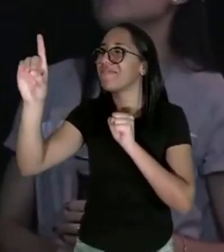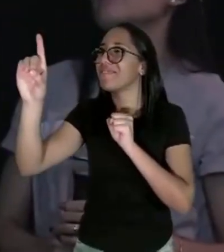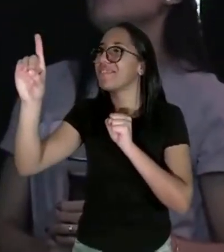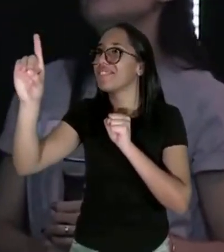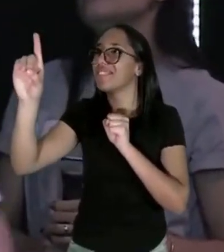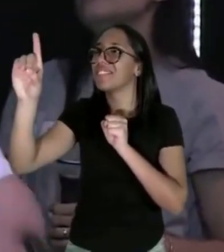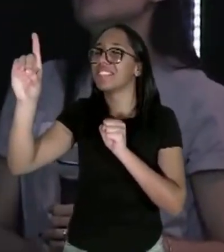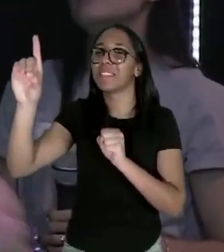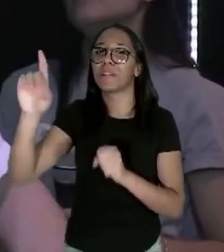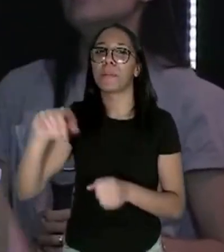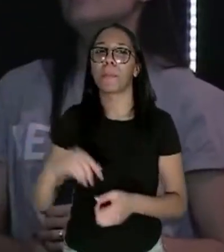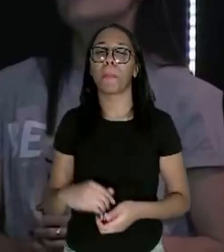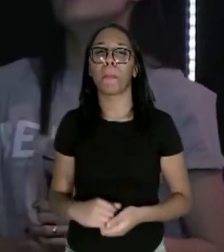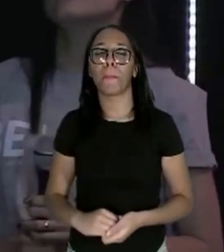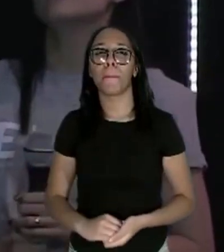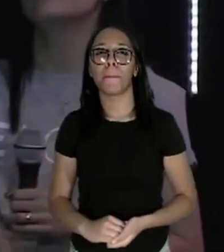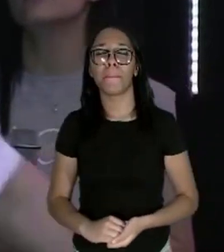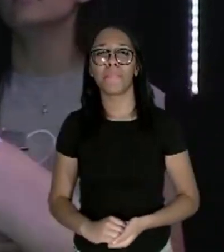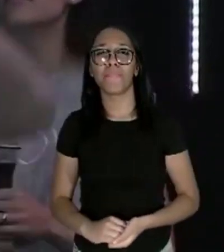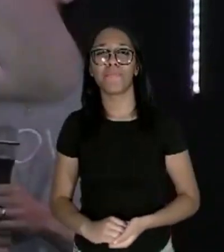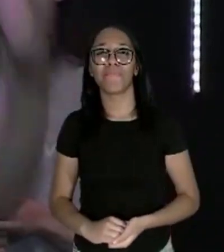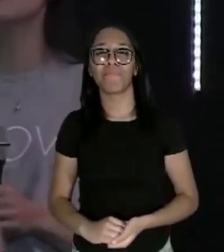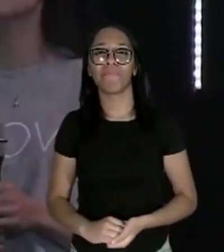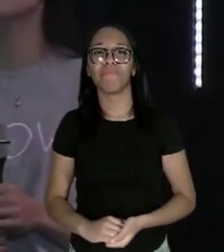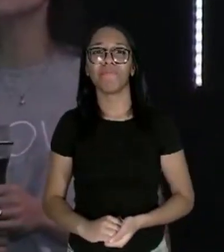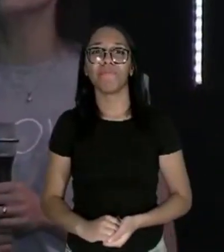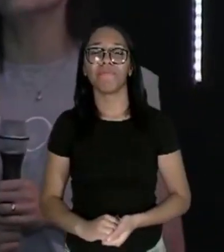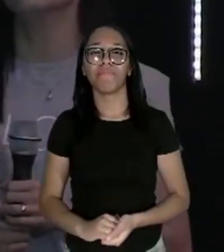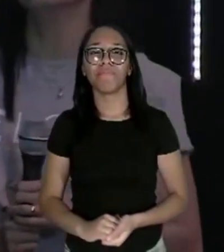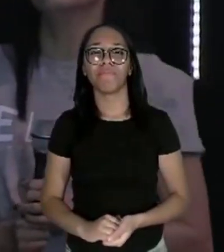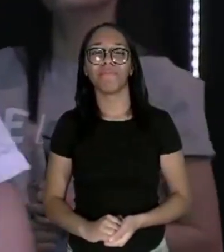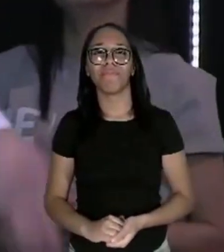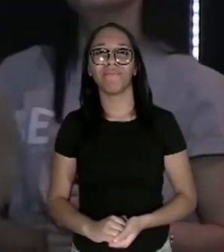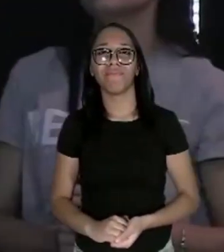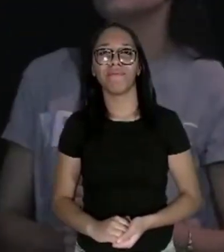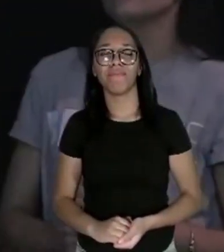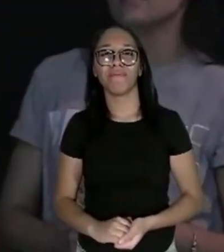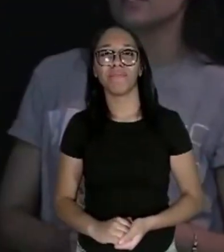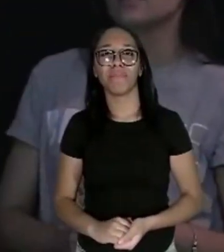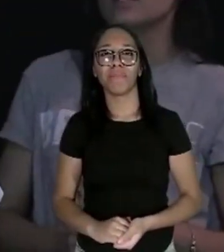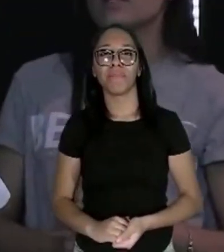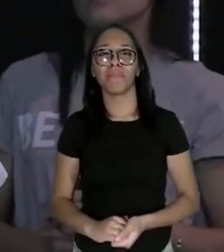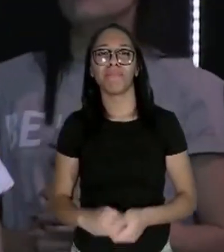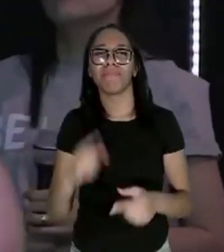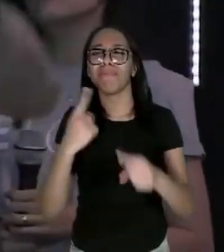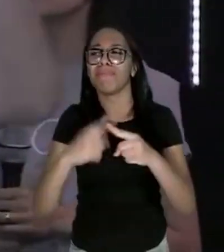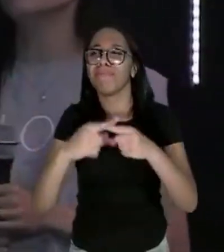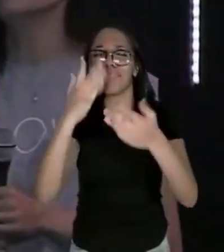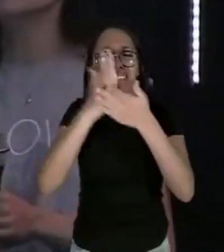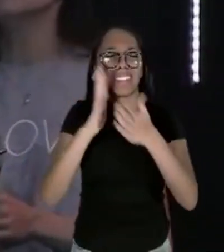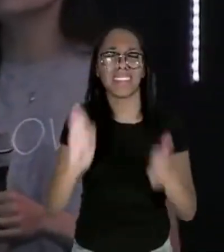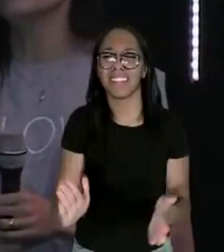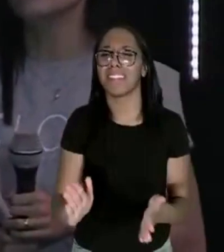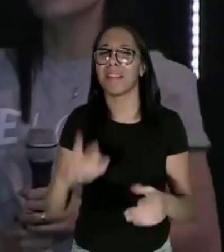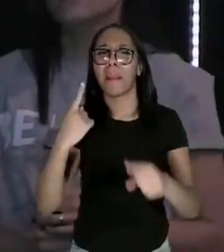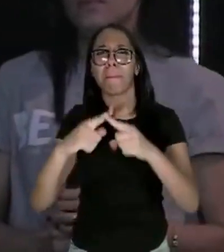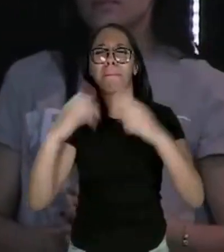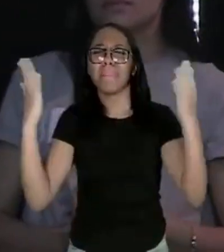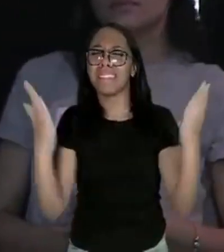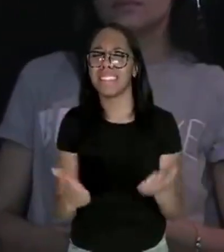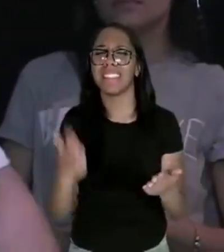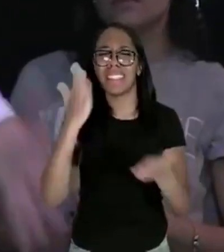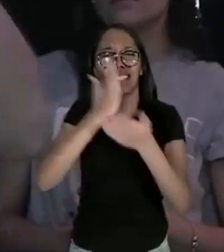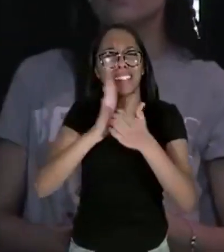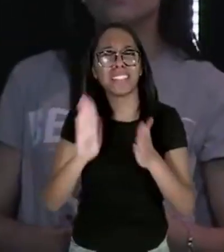do céu, começava gemendo e levantava no mistério. Lembra? Por que que acabou? Por que que agora demora tanto para